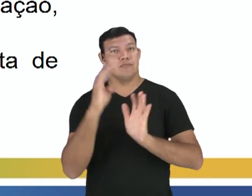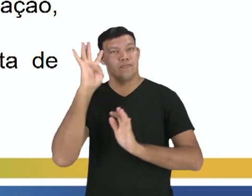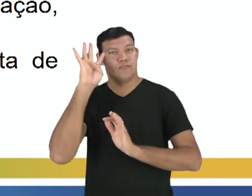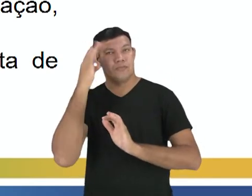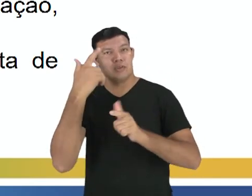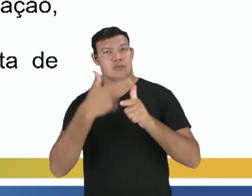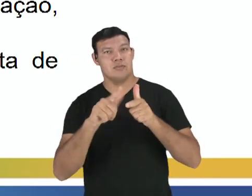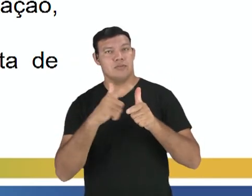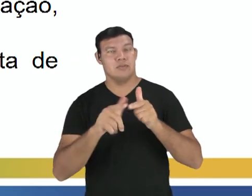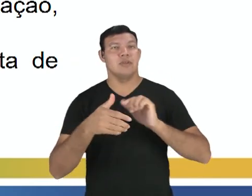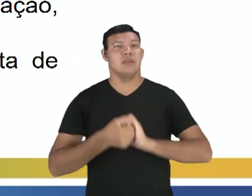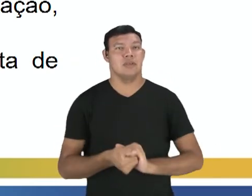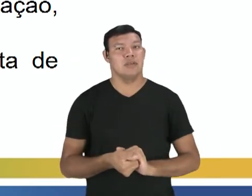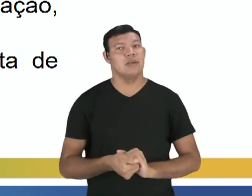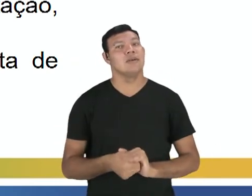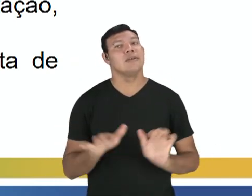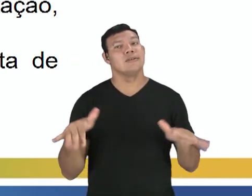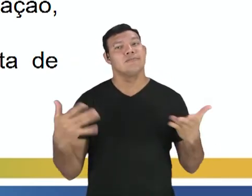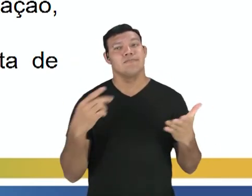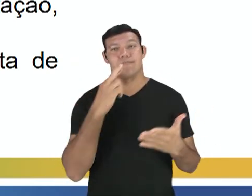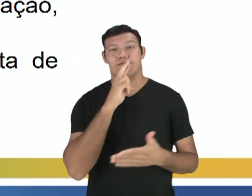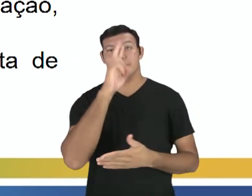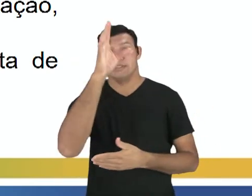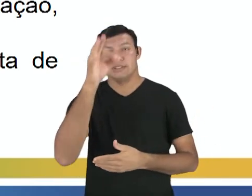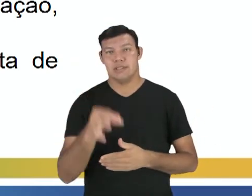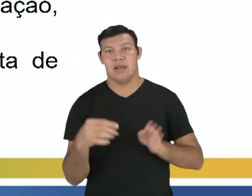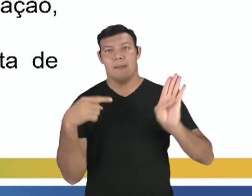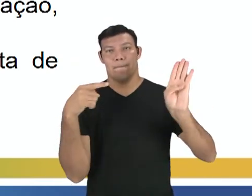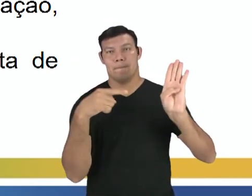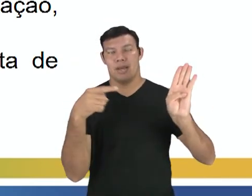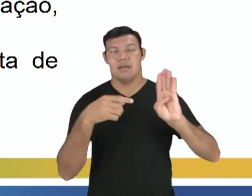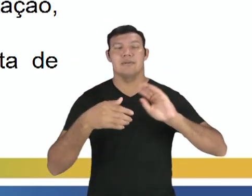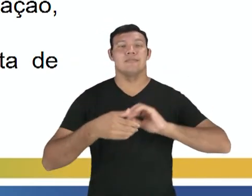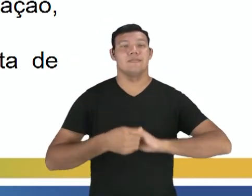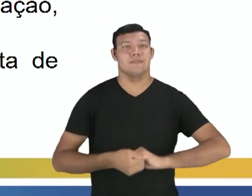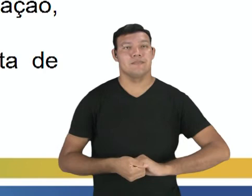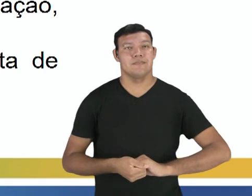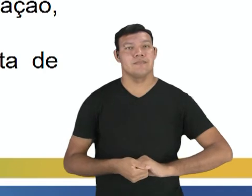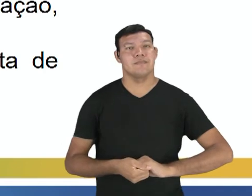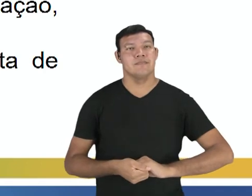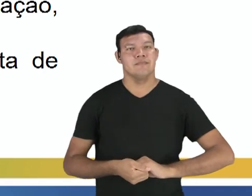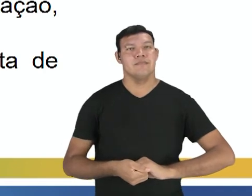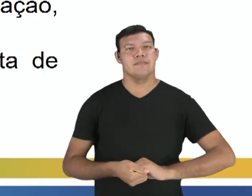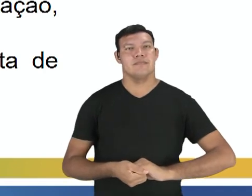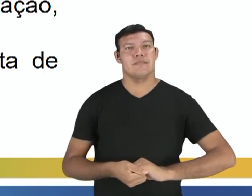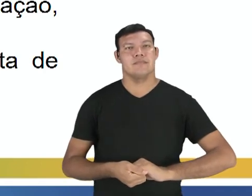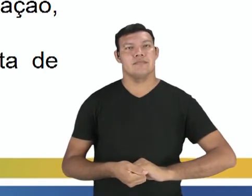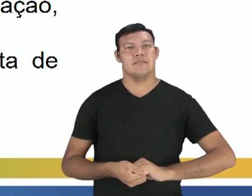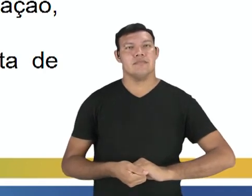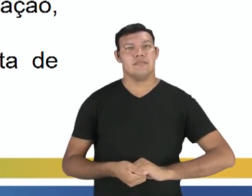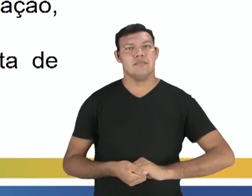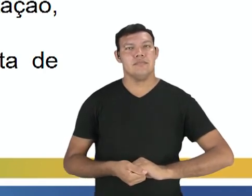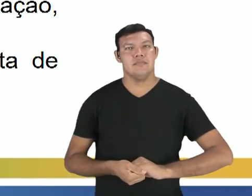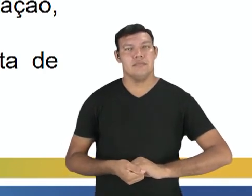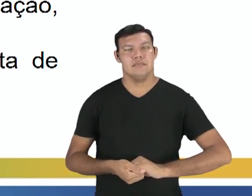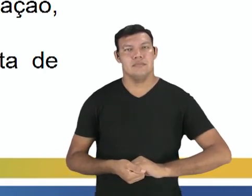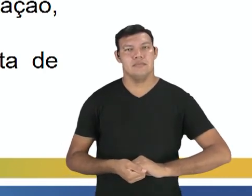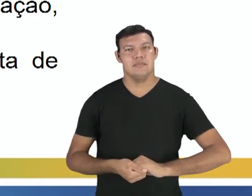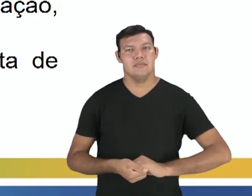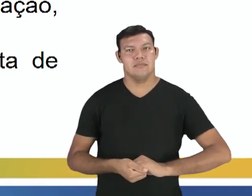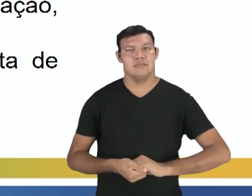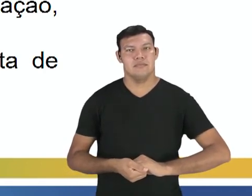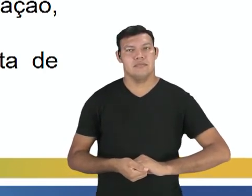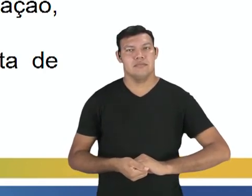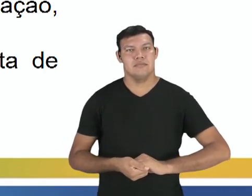São os parágrafos em que o autor descreve os argumentos persuasivos, utilizando recursos como citação,